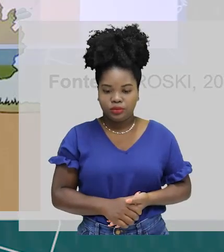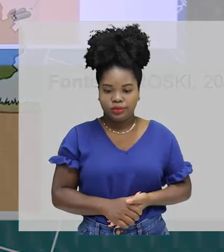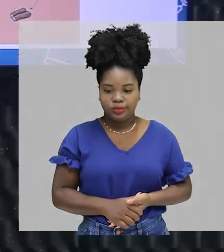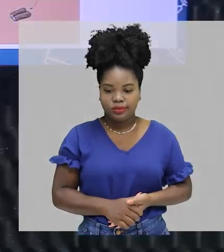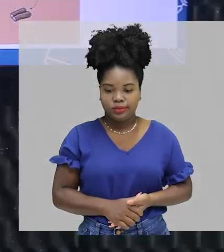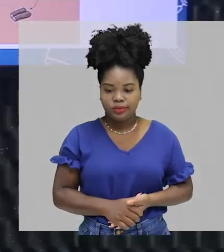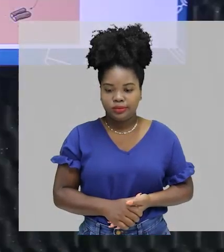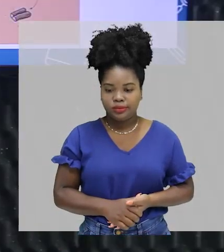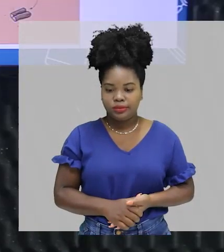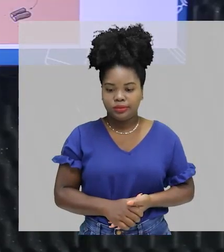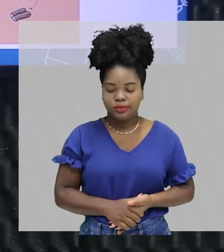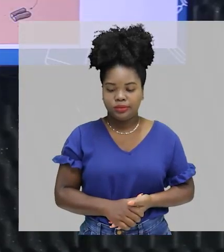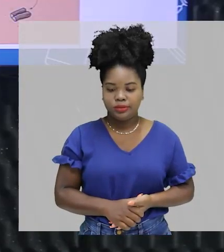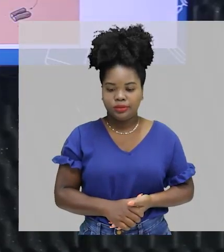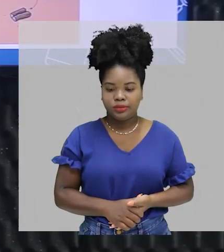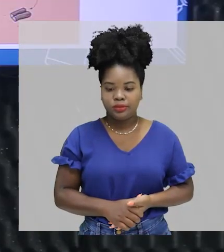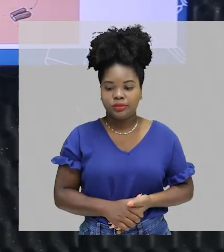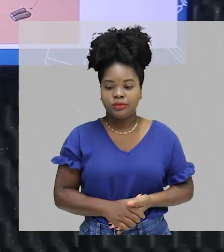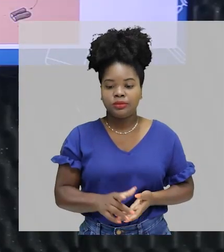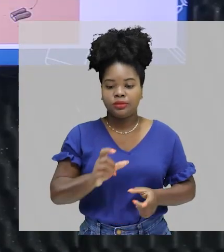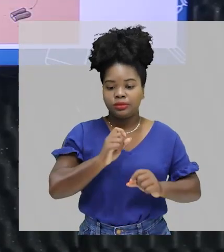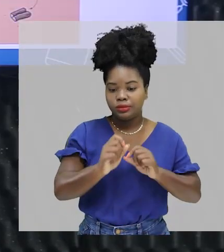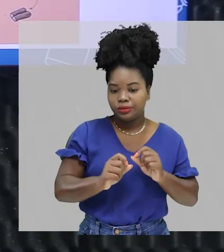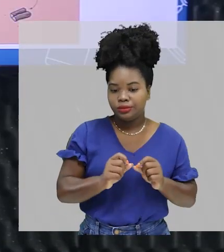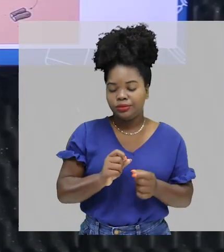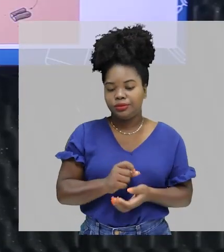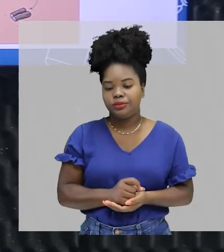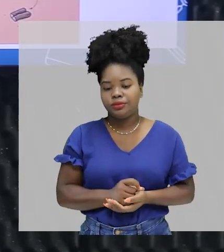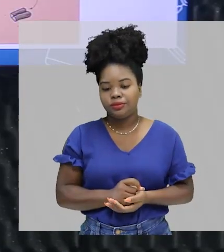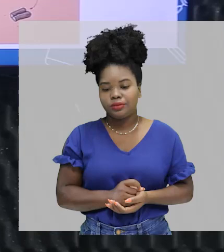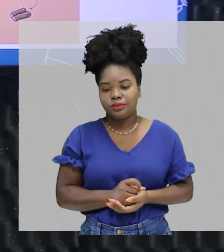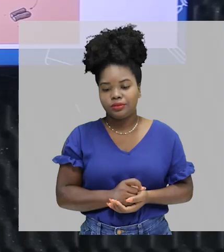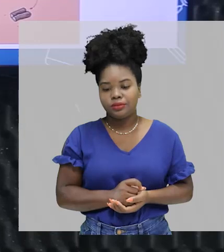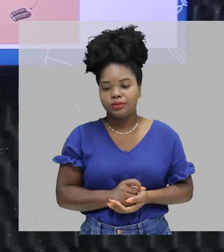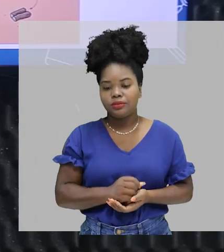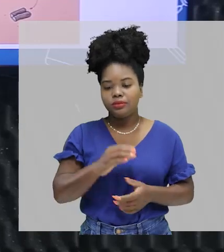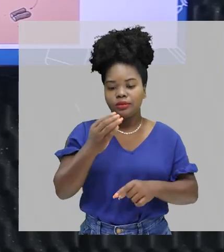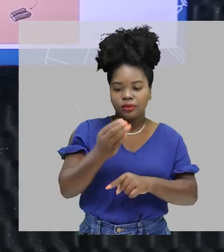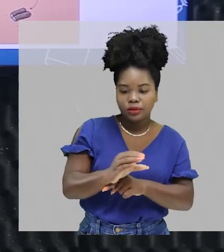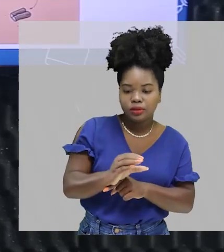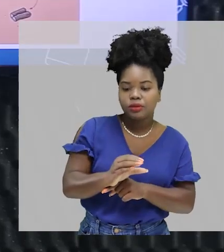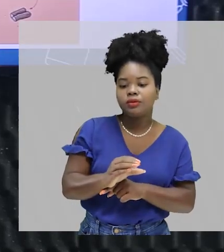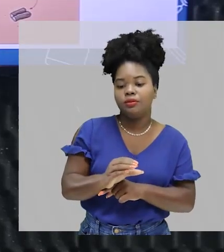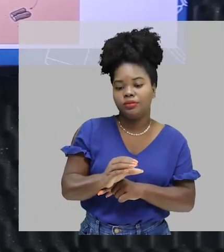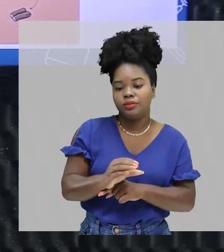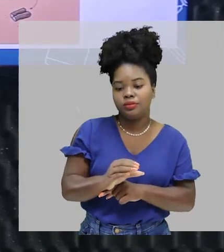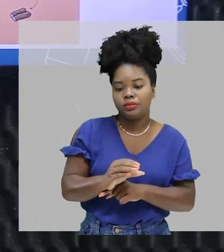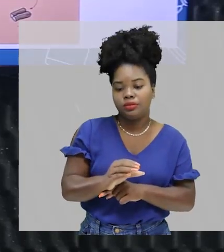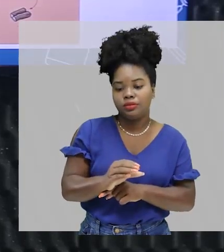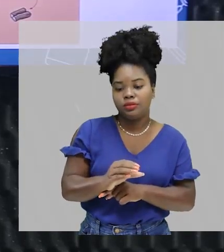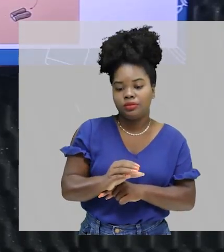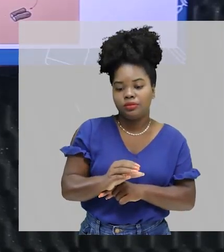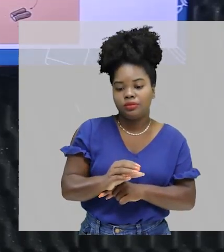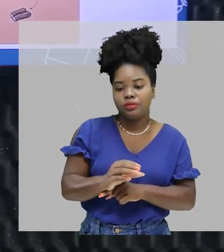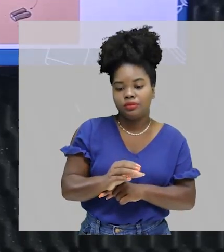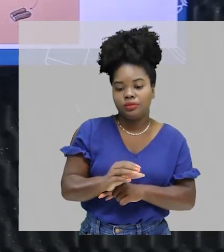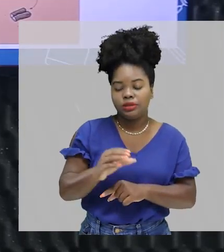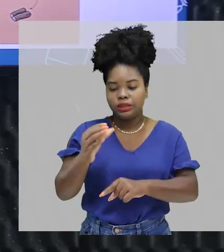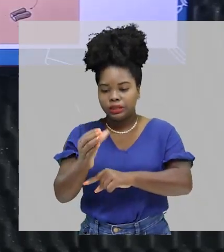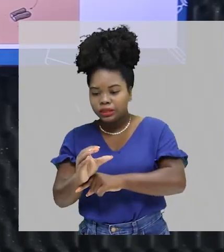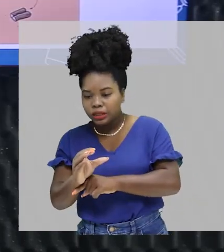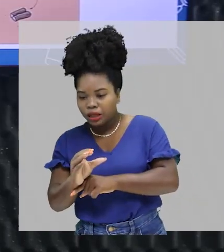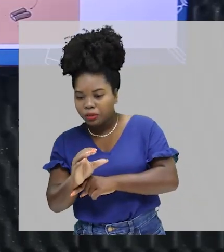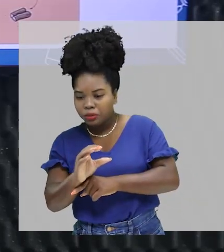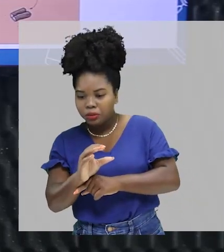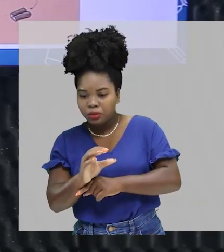esse nitrogênio, ele vai acabar sendo, gerando o carbono. Esse carbono, ele vai estar